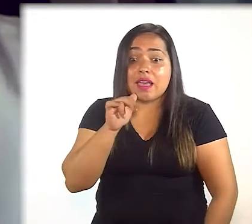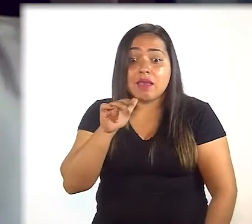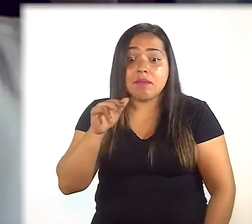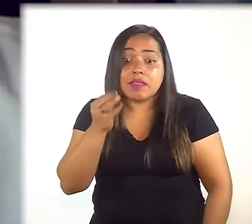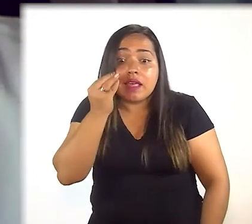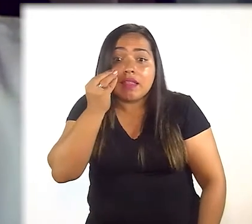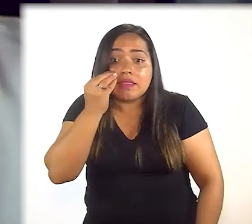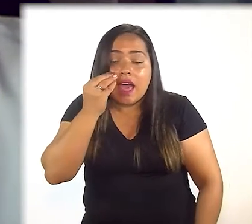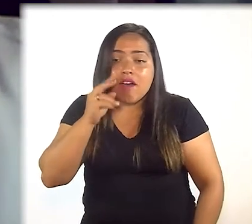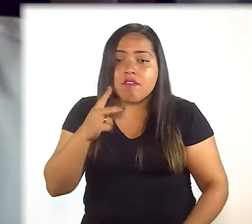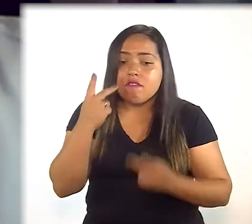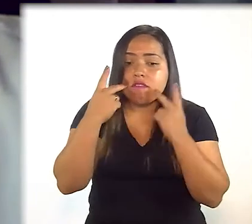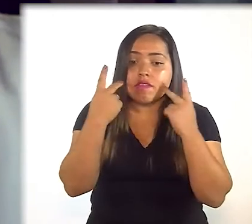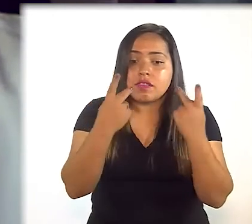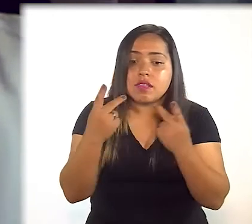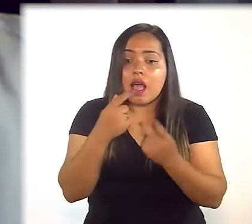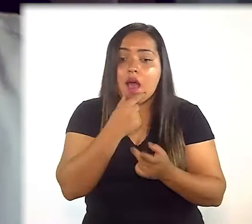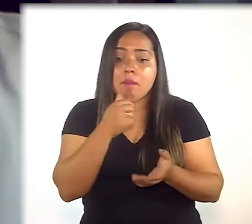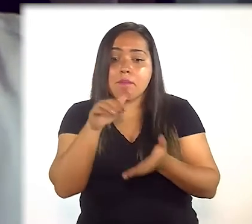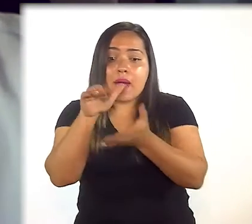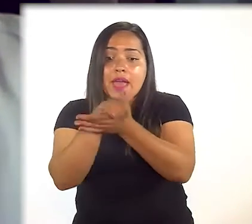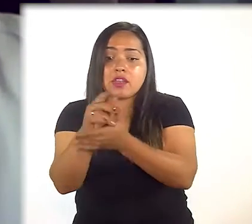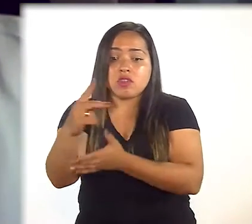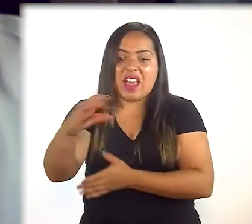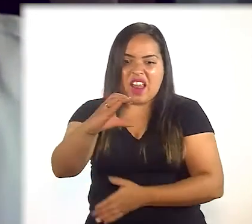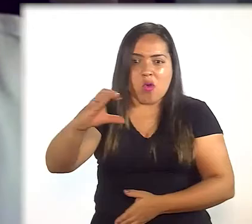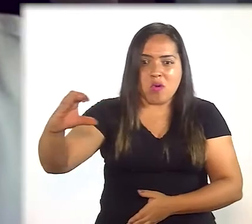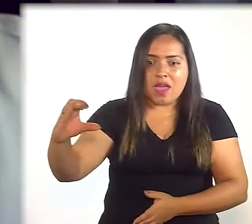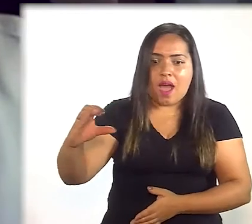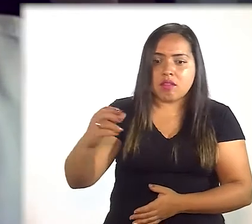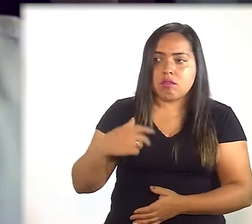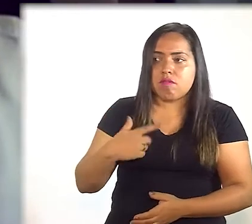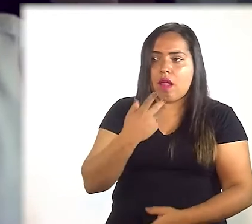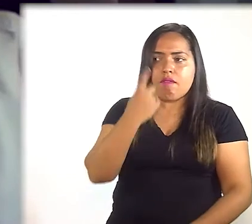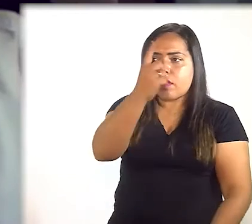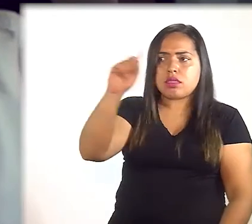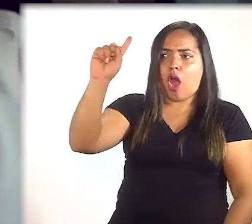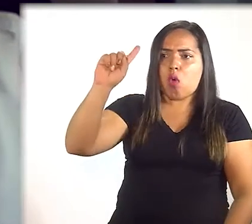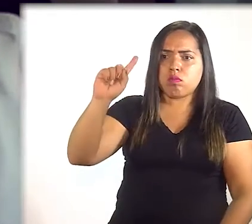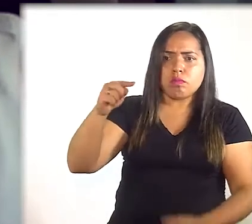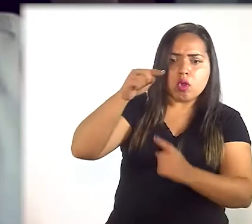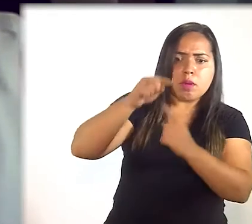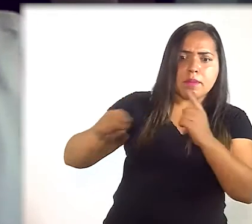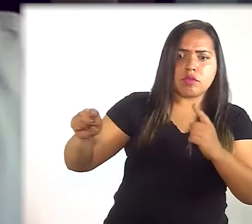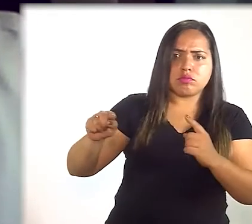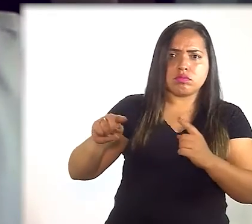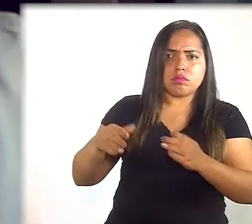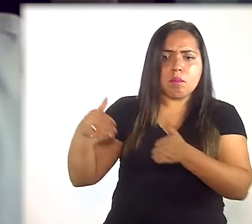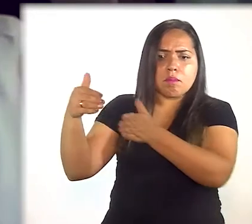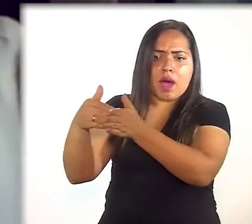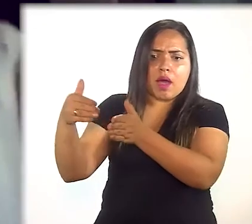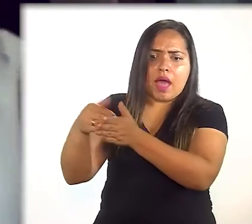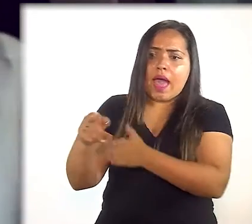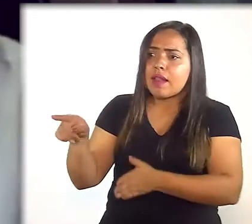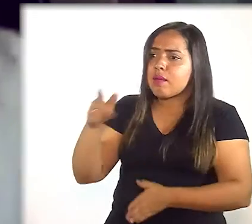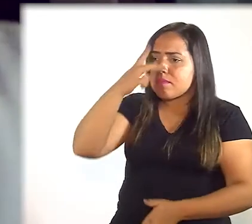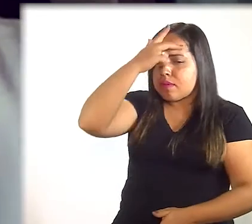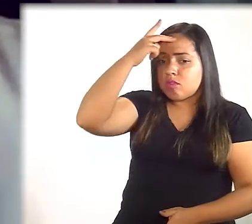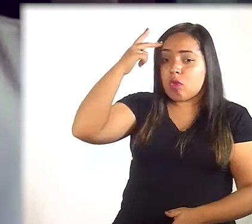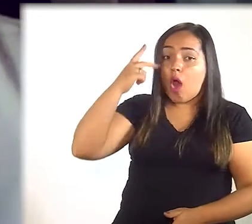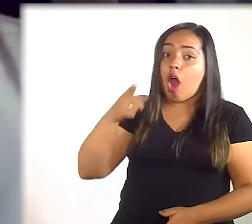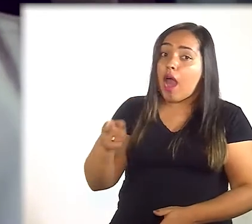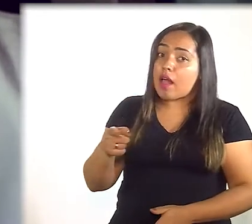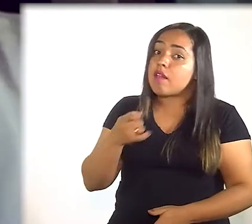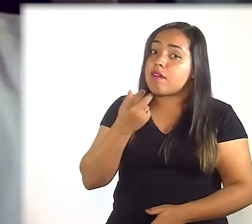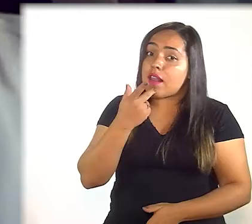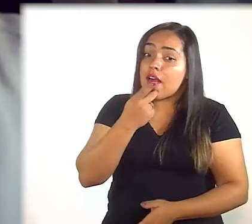dava comida para ela direito, medicação não, Essa irmã do Rio tentava ir lá e o marido nem sempre